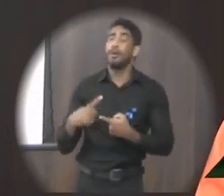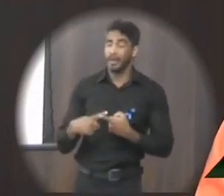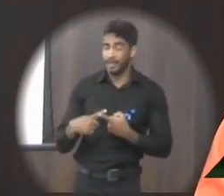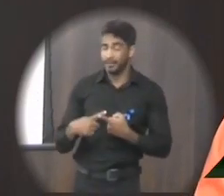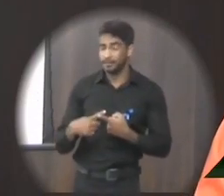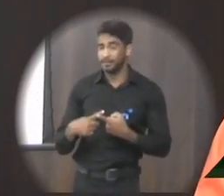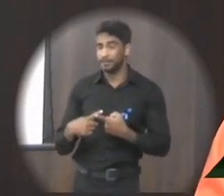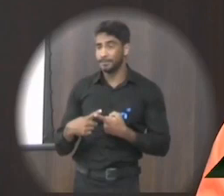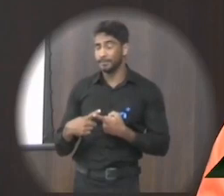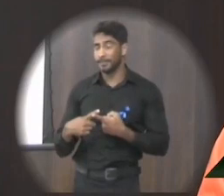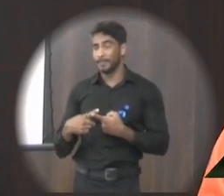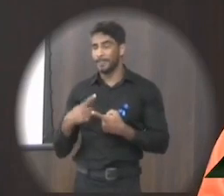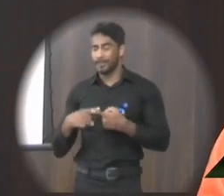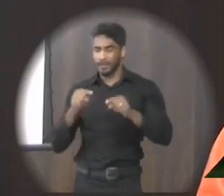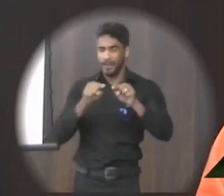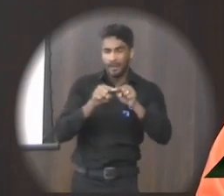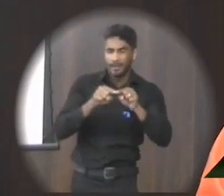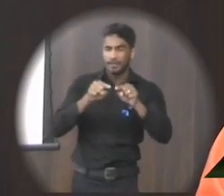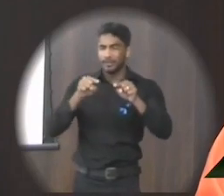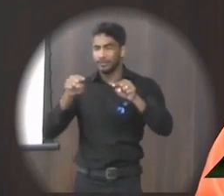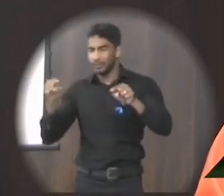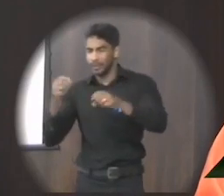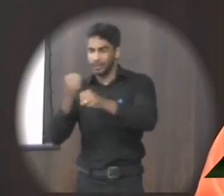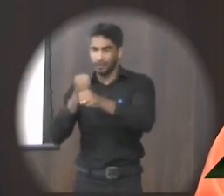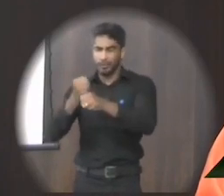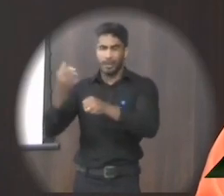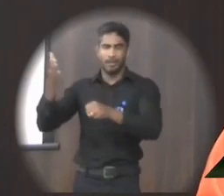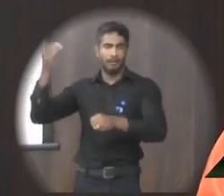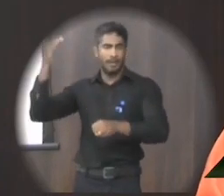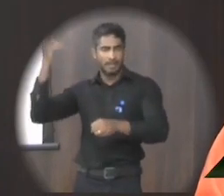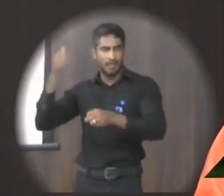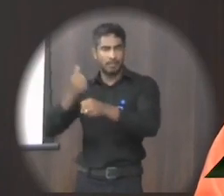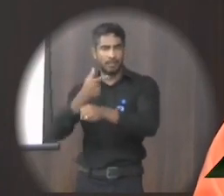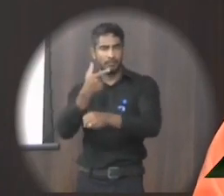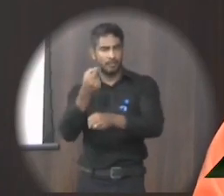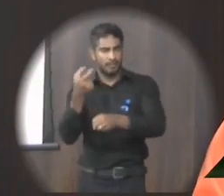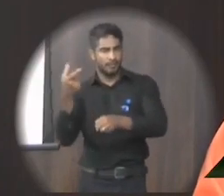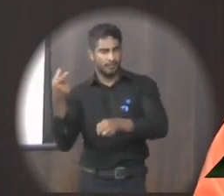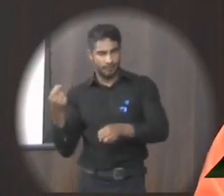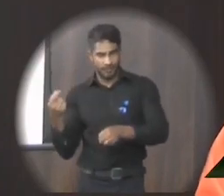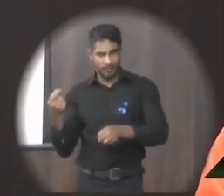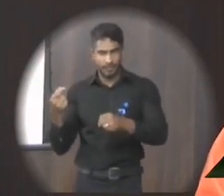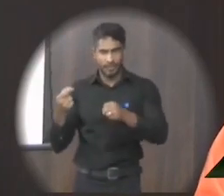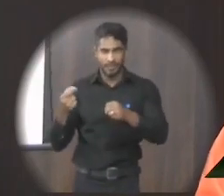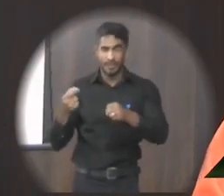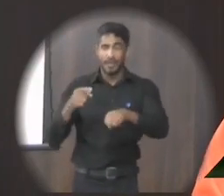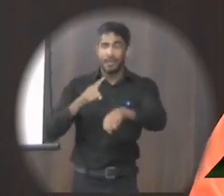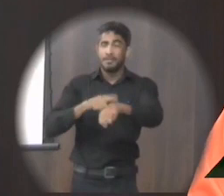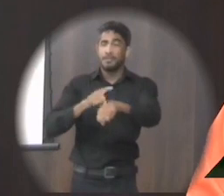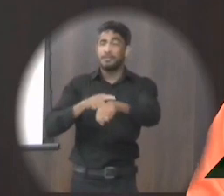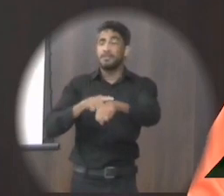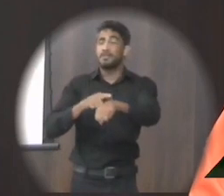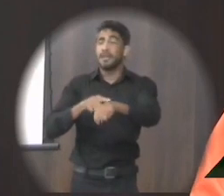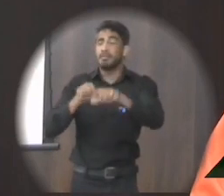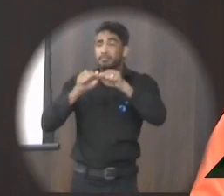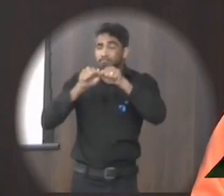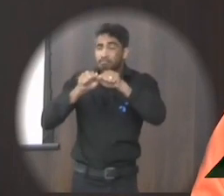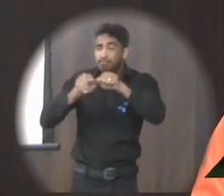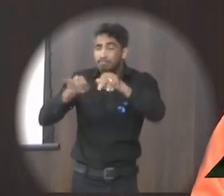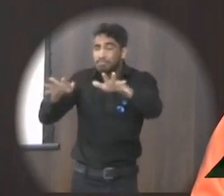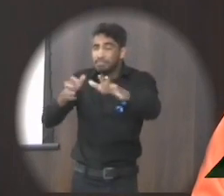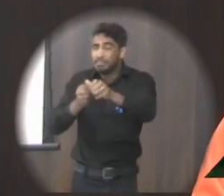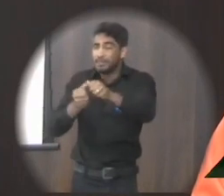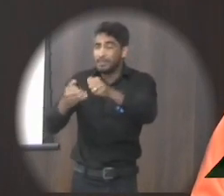que, durante o ano passado, ano 2020, em período de pandemia, a gente